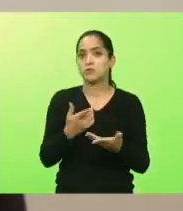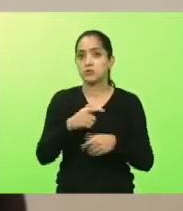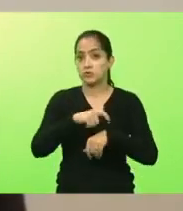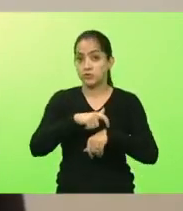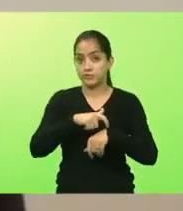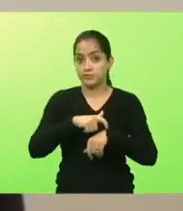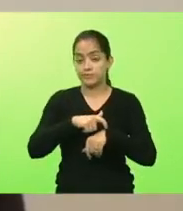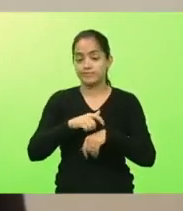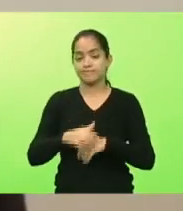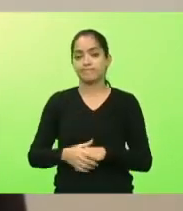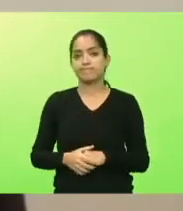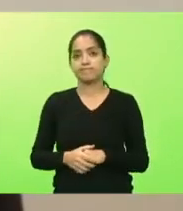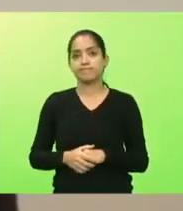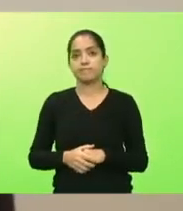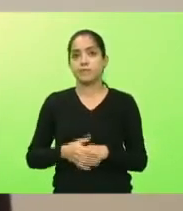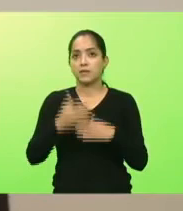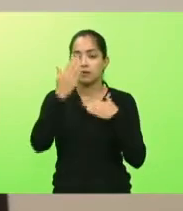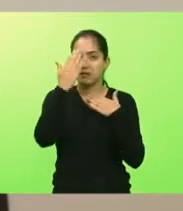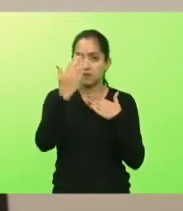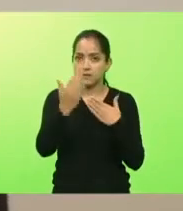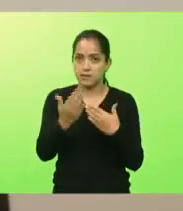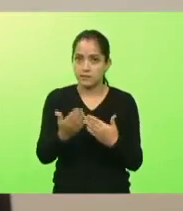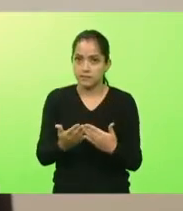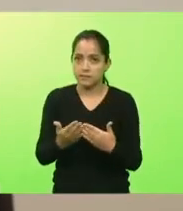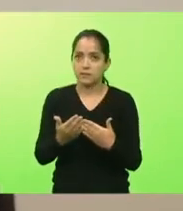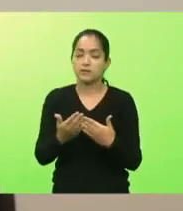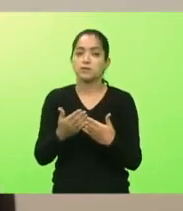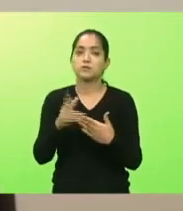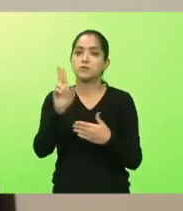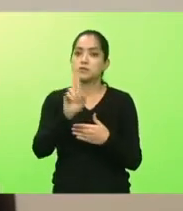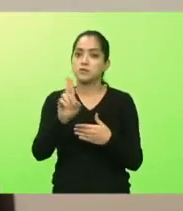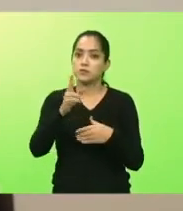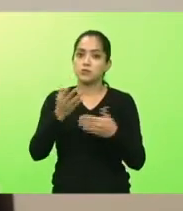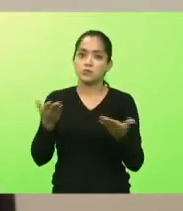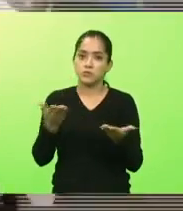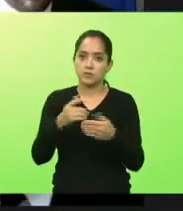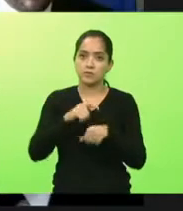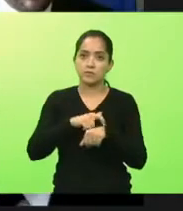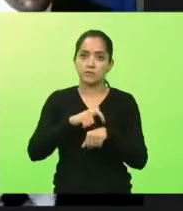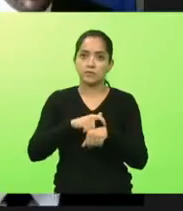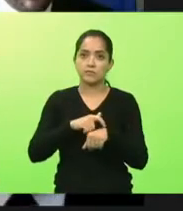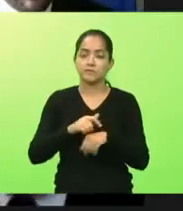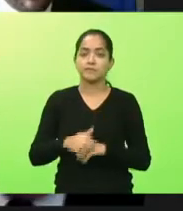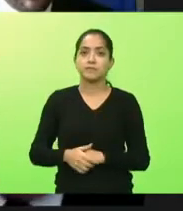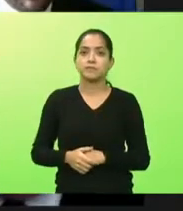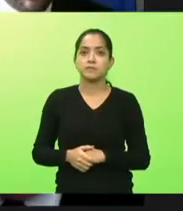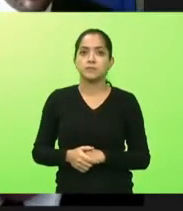senhor presidente, agradeço a oportunidade do uso da palavra. Mais uma vez, uma boa tarde a todos os colegas.